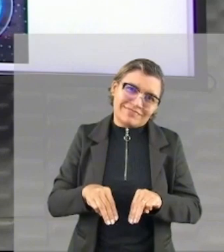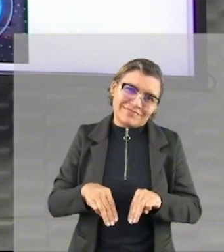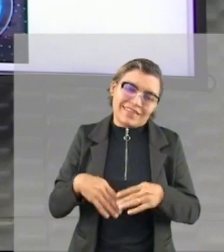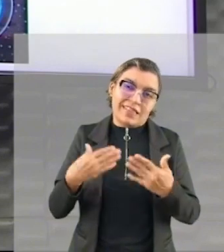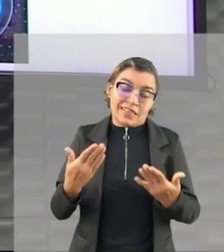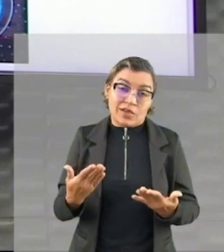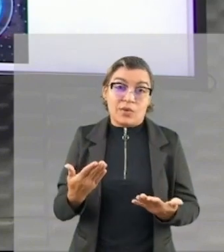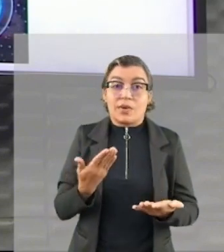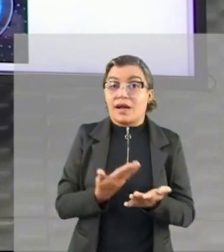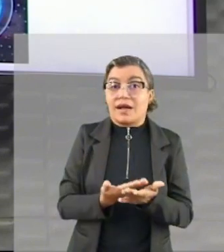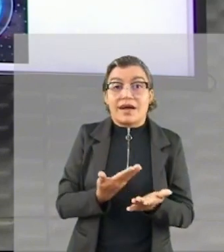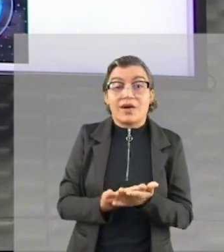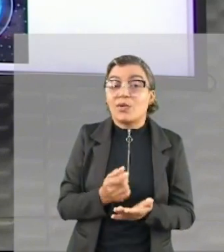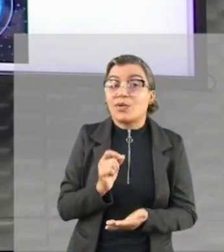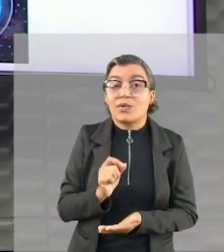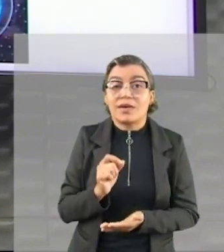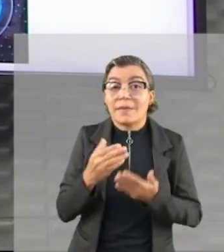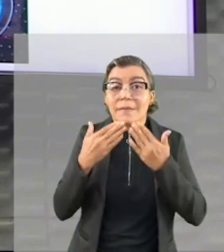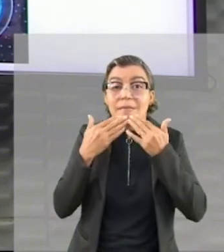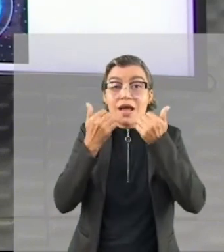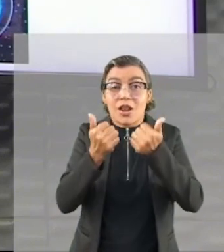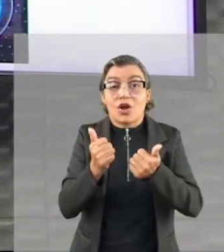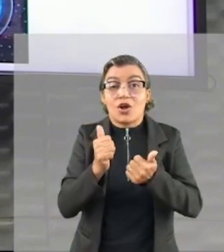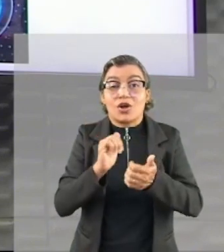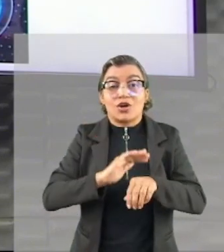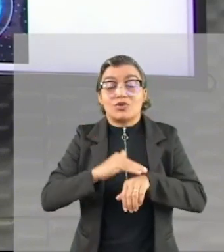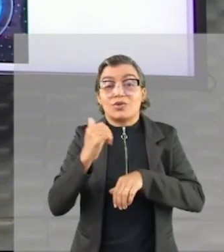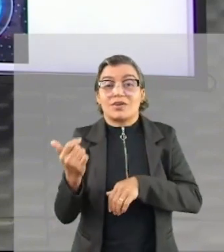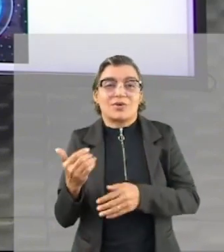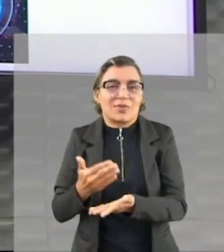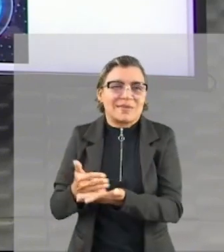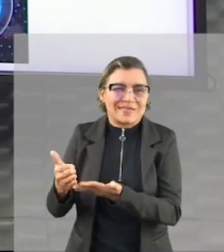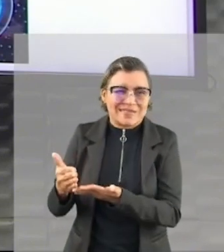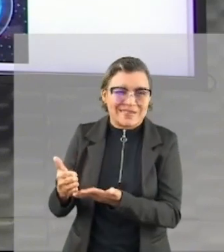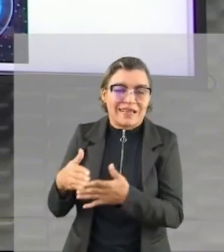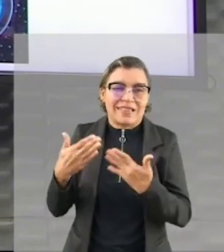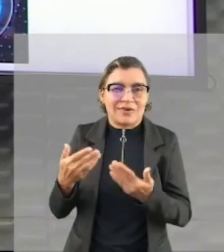de uma aula dessa melhor do que quando começou. Tá bom? Então